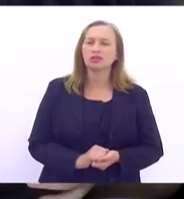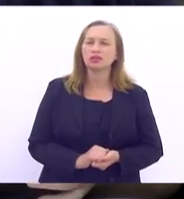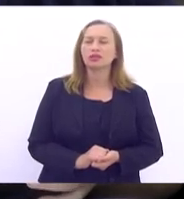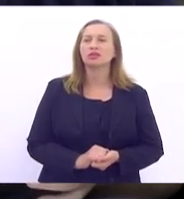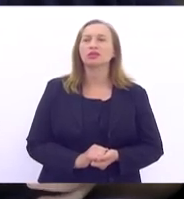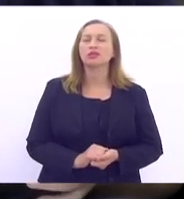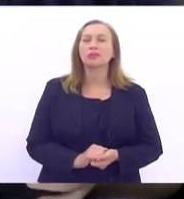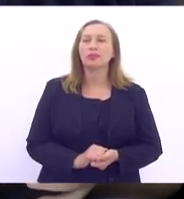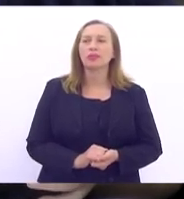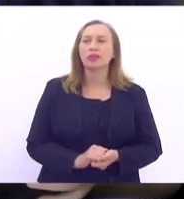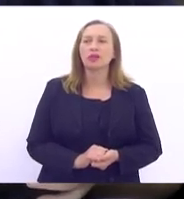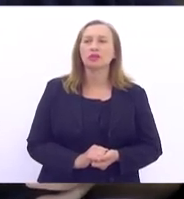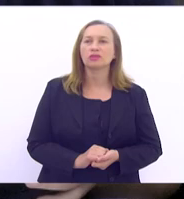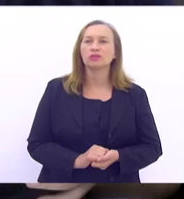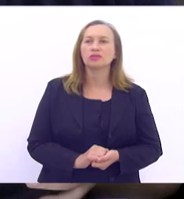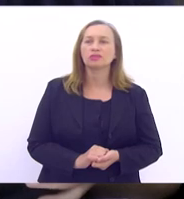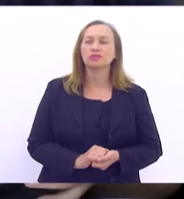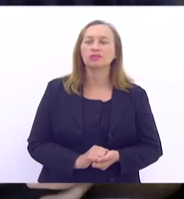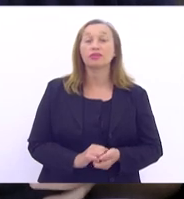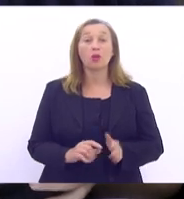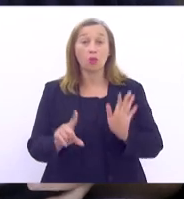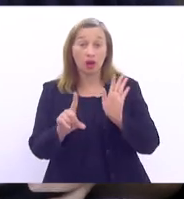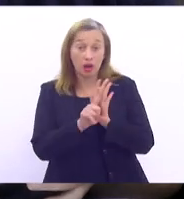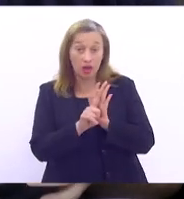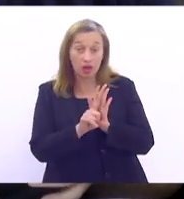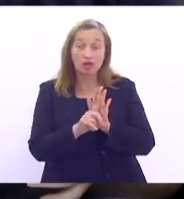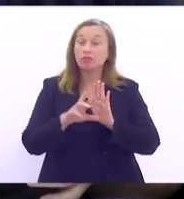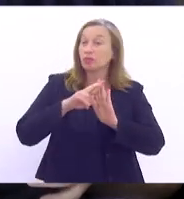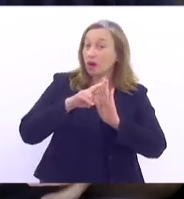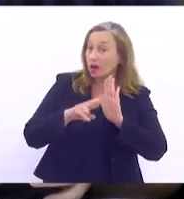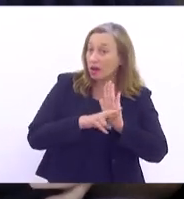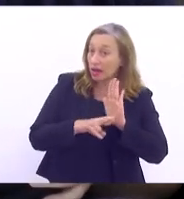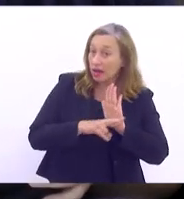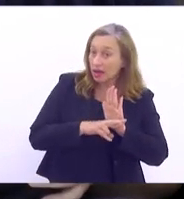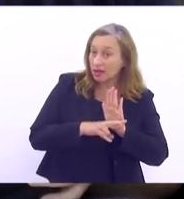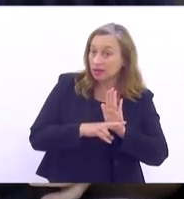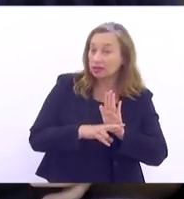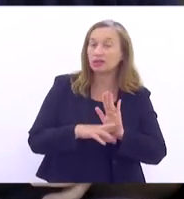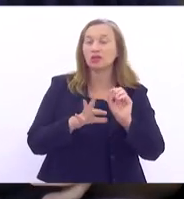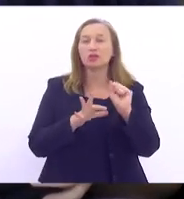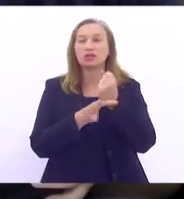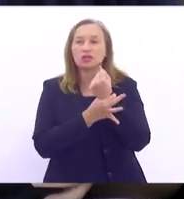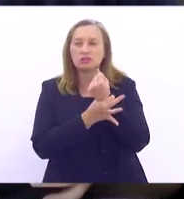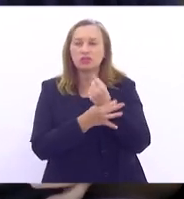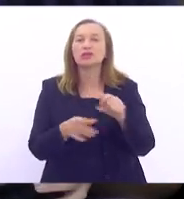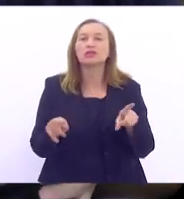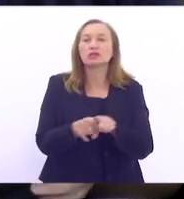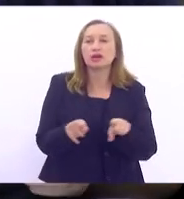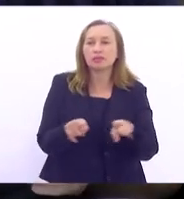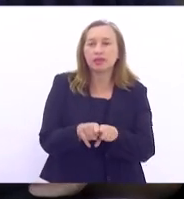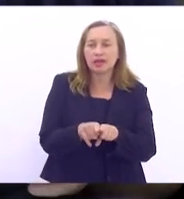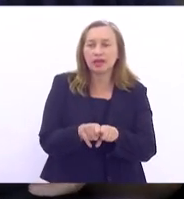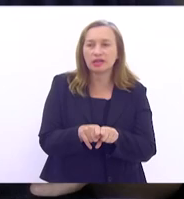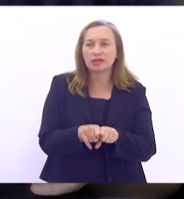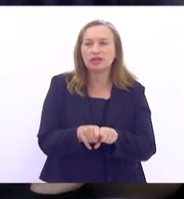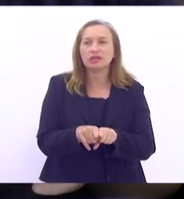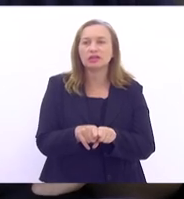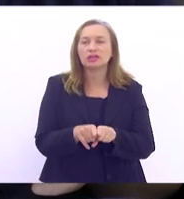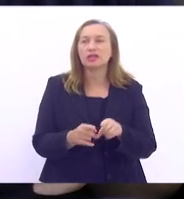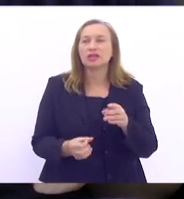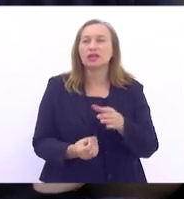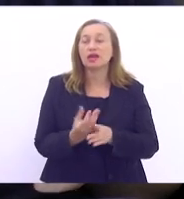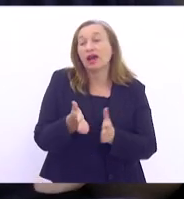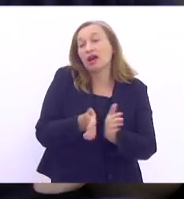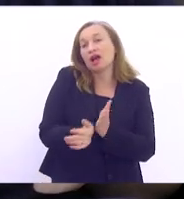públicos. Essa é uma lei, é uma regra que busca criar um padrão de segurança que vai também, possivelmente, criar despesas